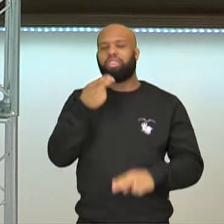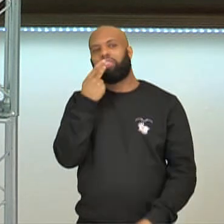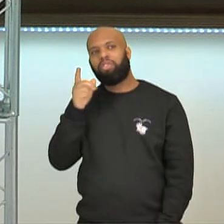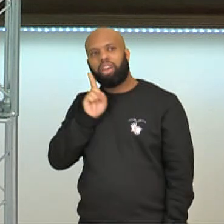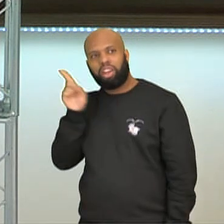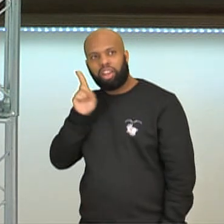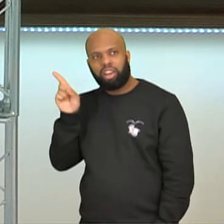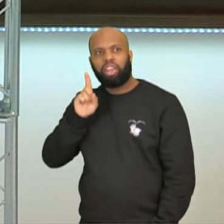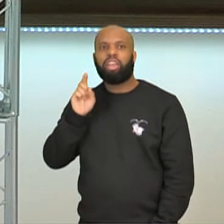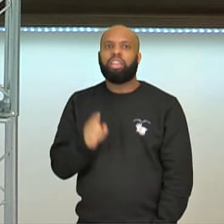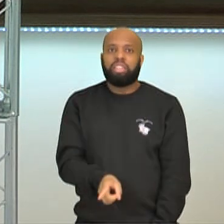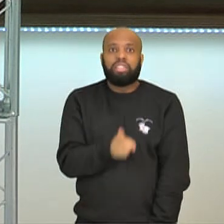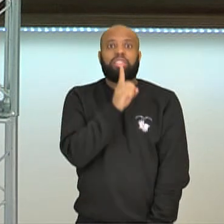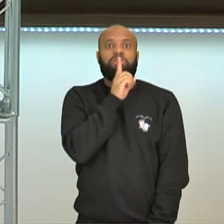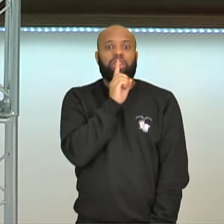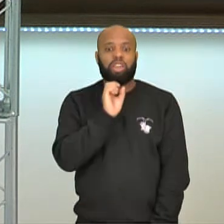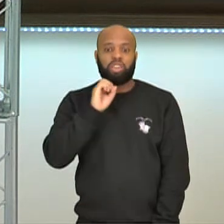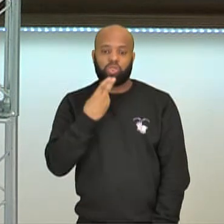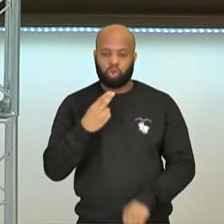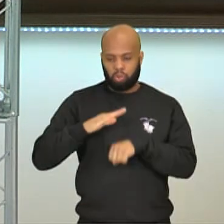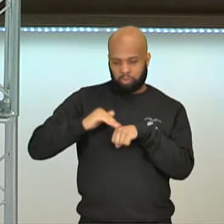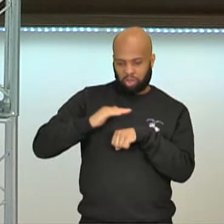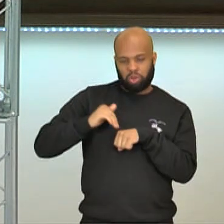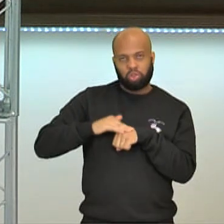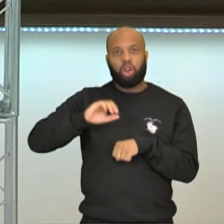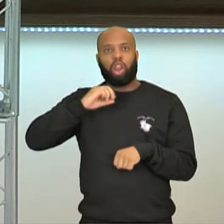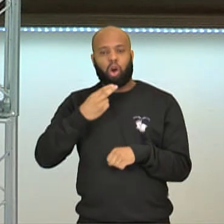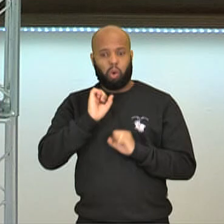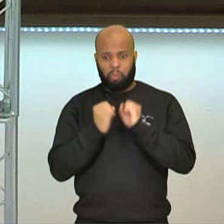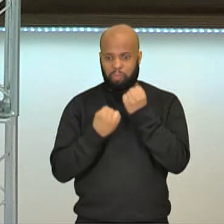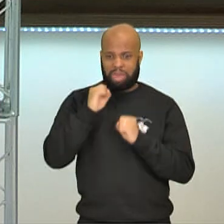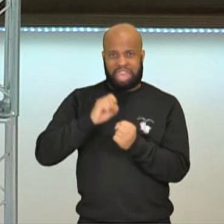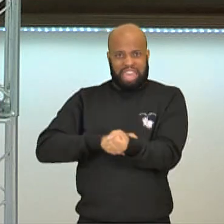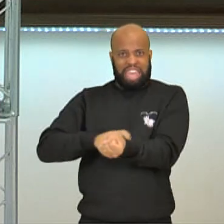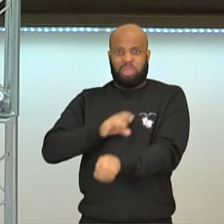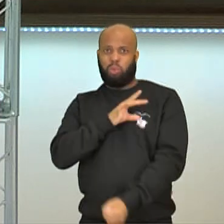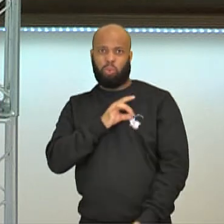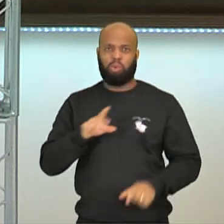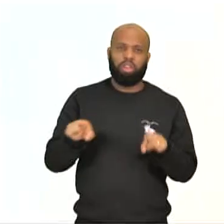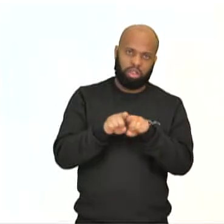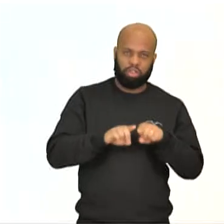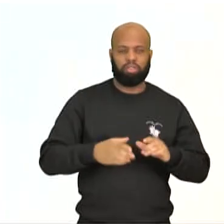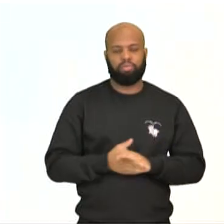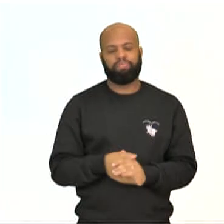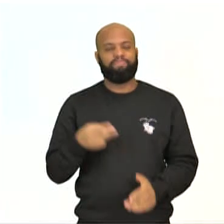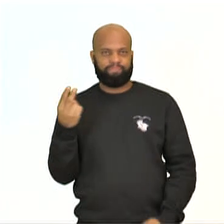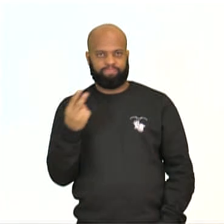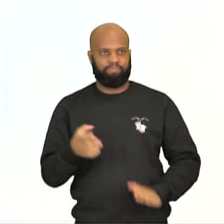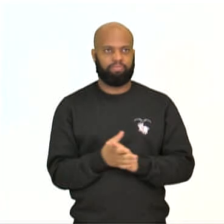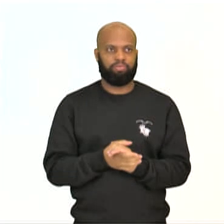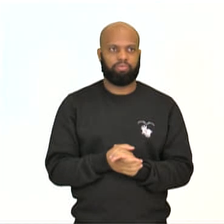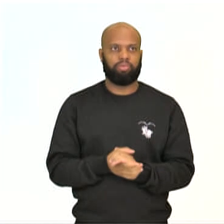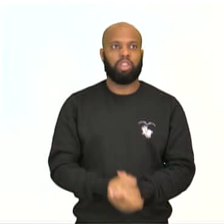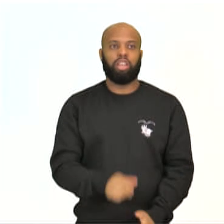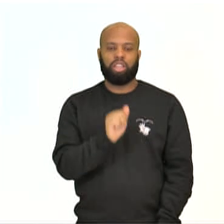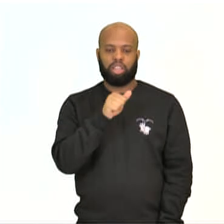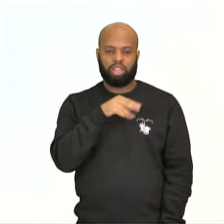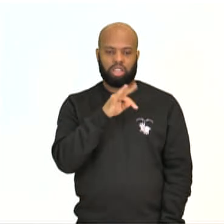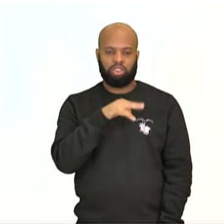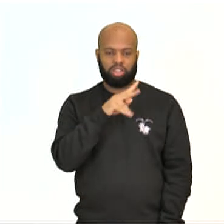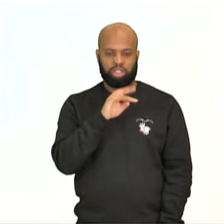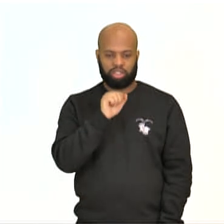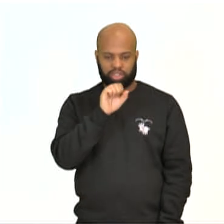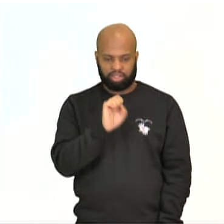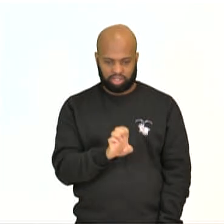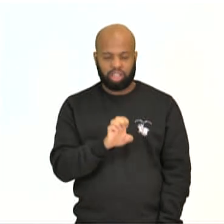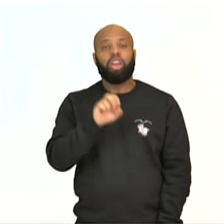ali que o silêncio ou me consola ou o silêncio me apavora. Essas duas coisas. A antítese é o uso de